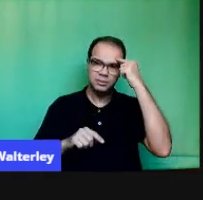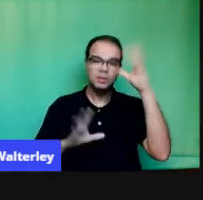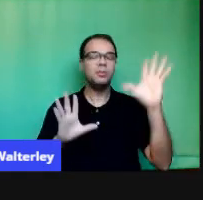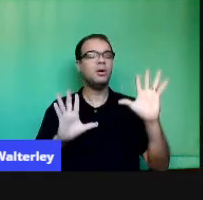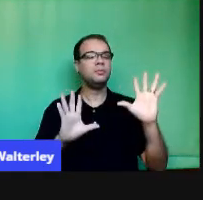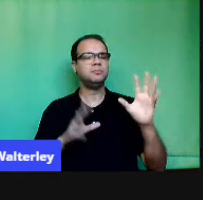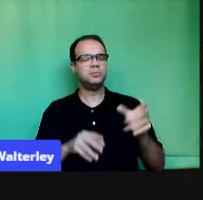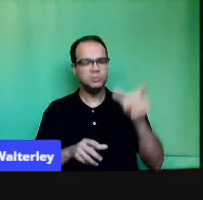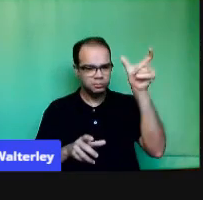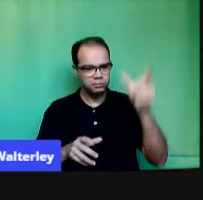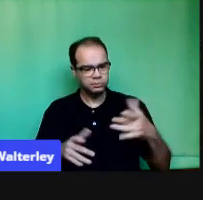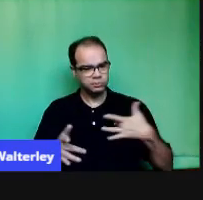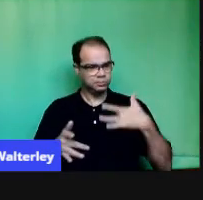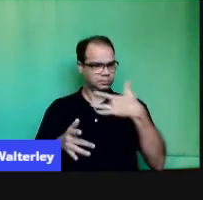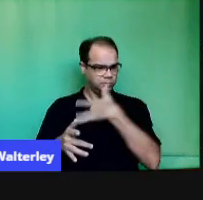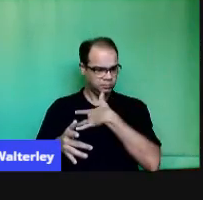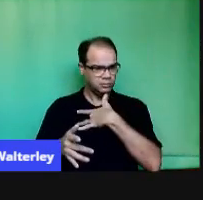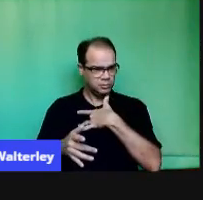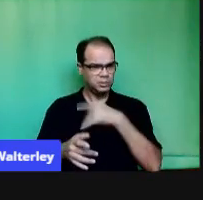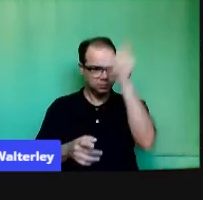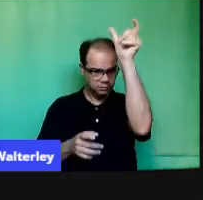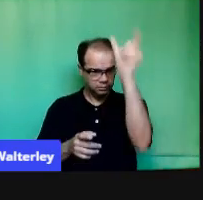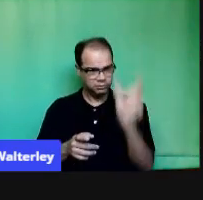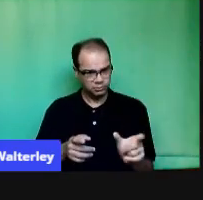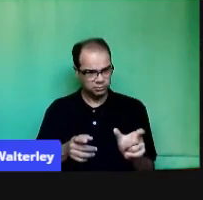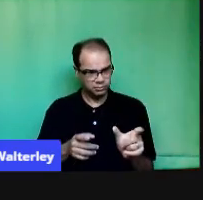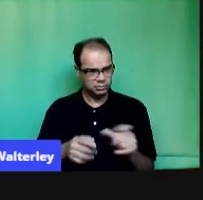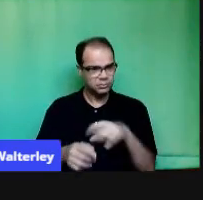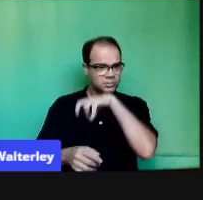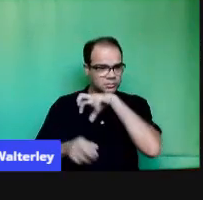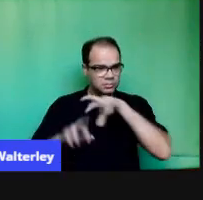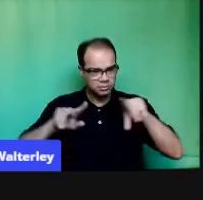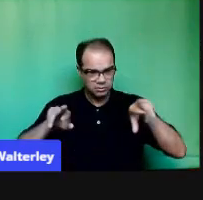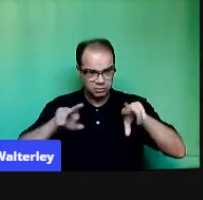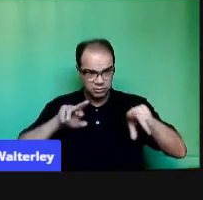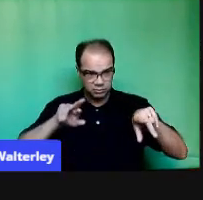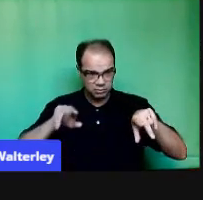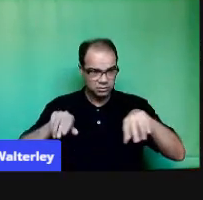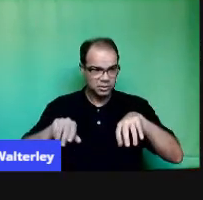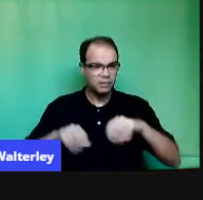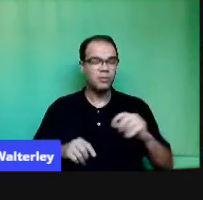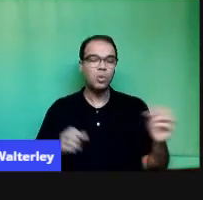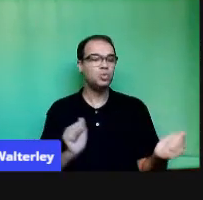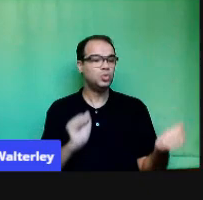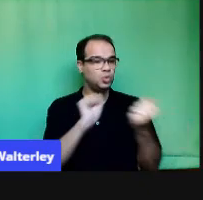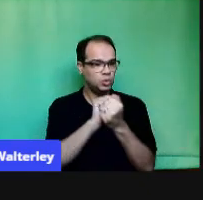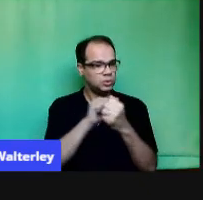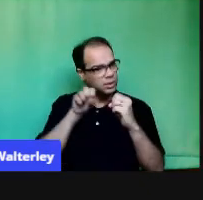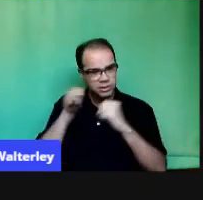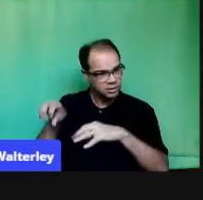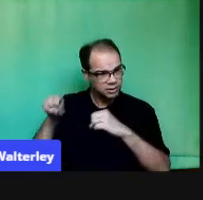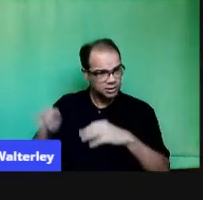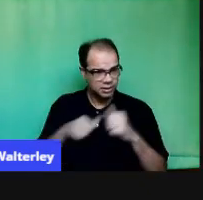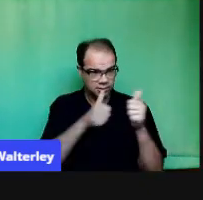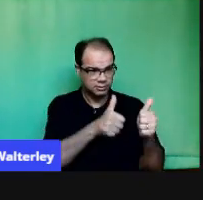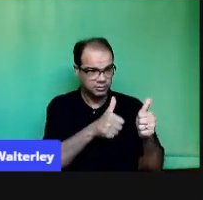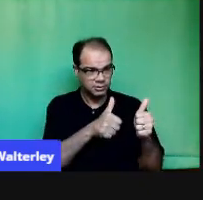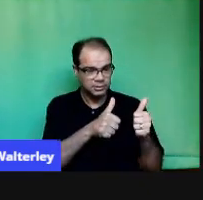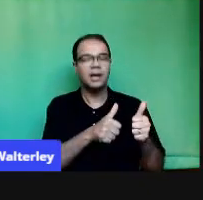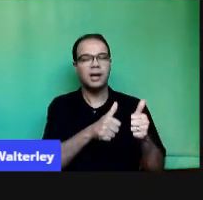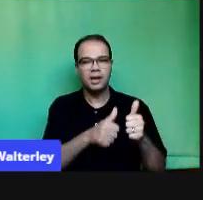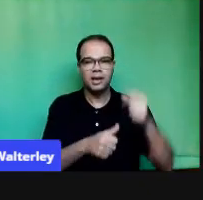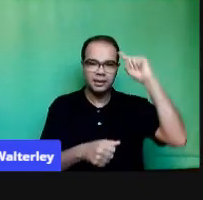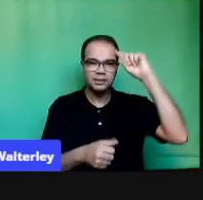nossos palestrantes vão acabar comentando com muito mais propriedade. Mas é importante só relatar que essa inserção, tanto do tema bem-estar animal,